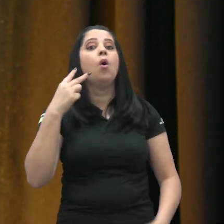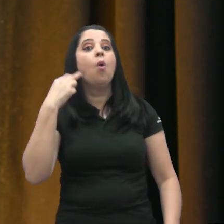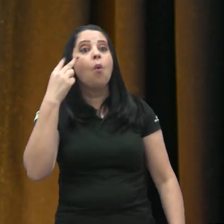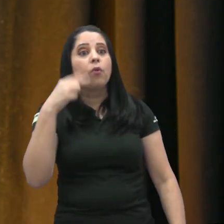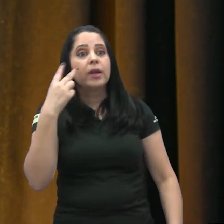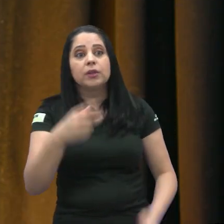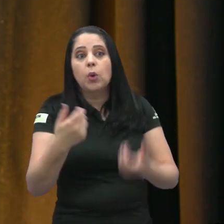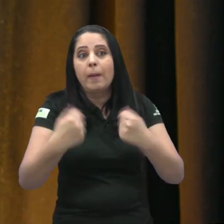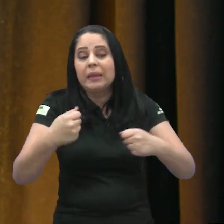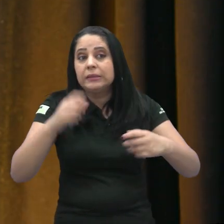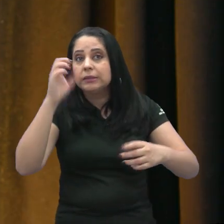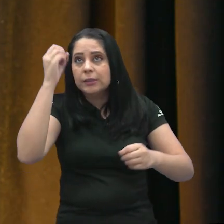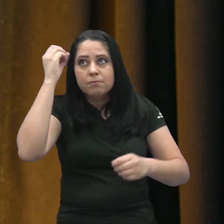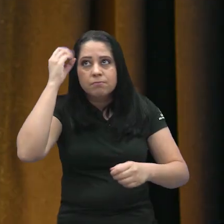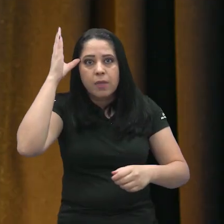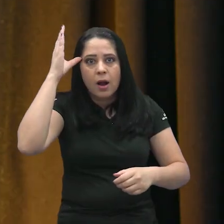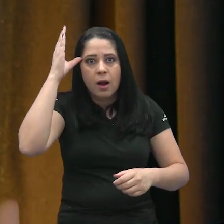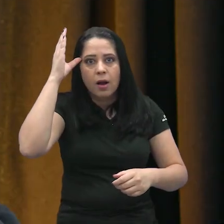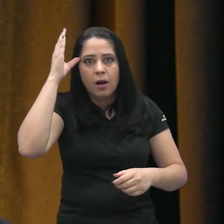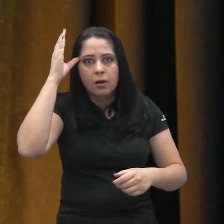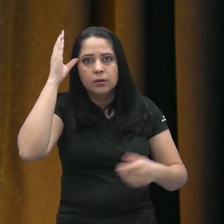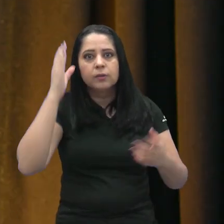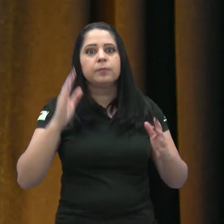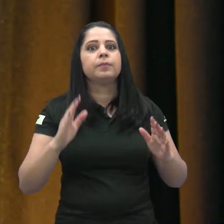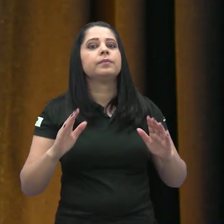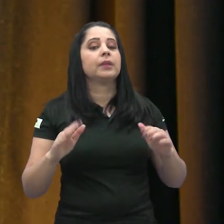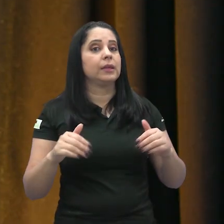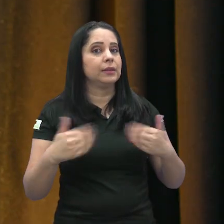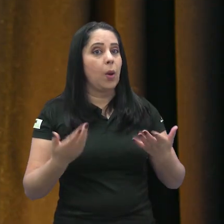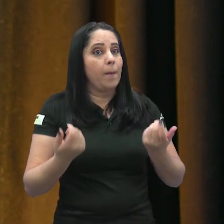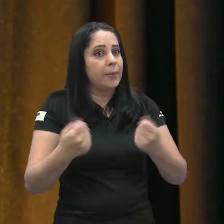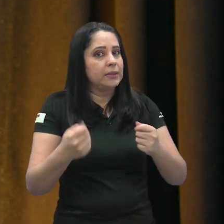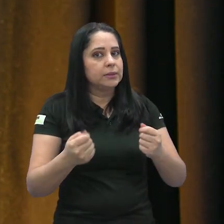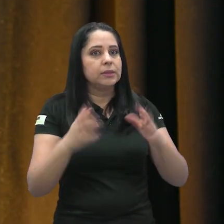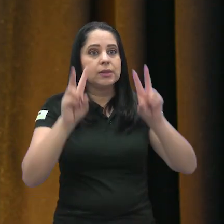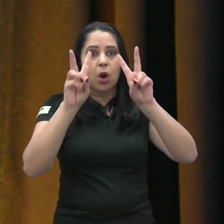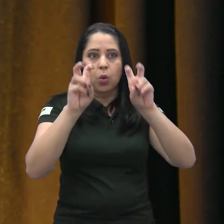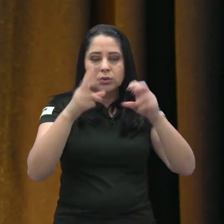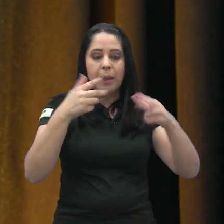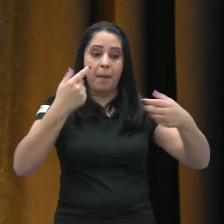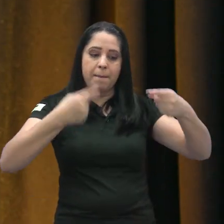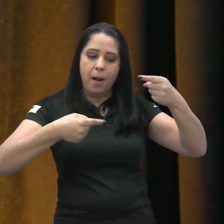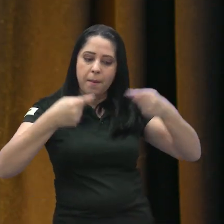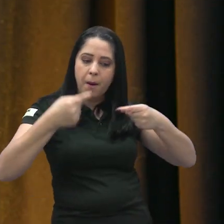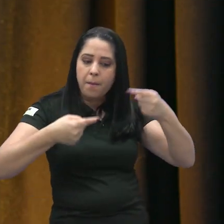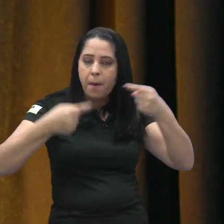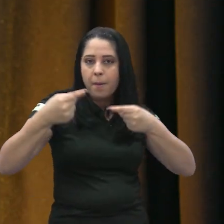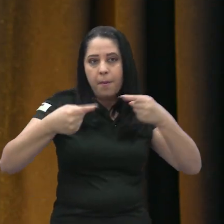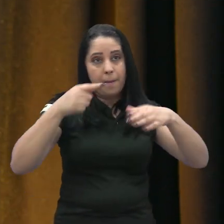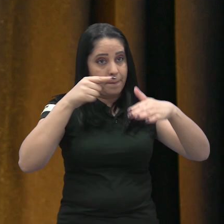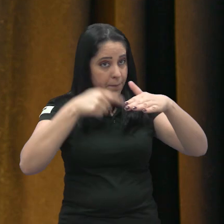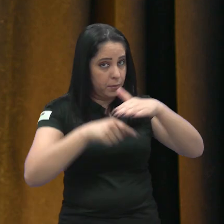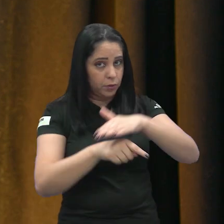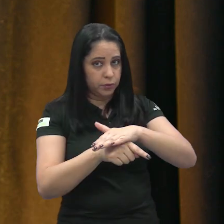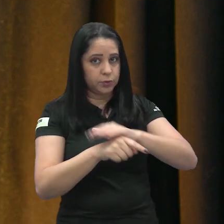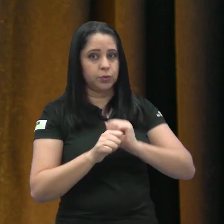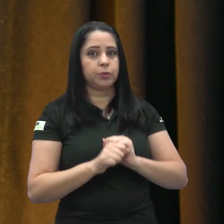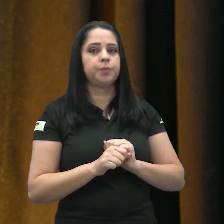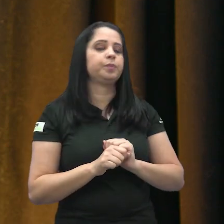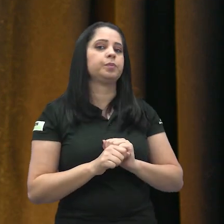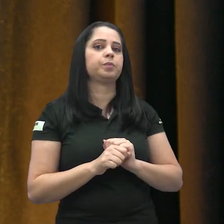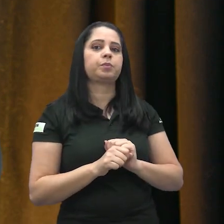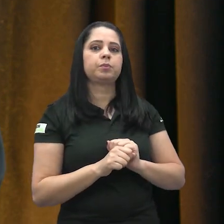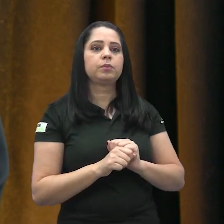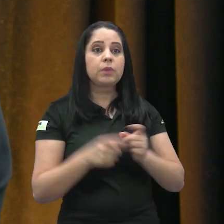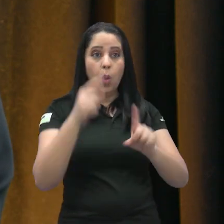esse conhecimento, essa busca, que você não vai encontrar amanhã. Você vai ter que aprofundar esse tema nesse sentido.